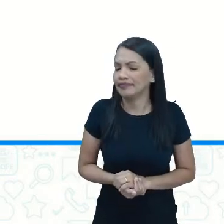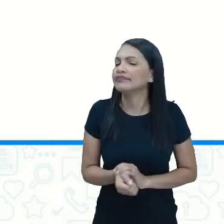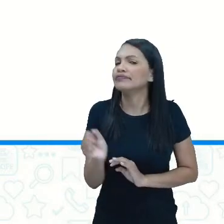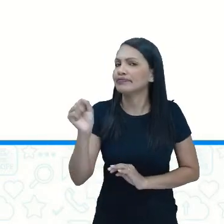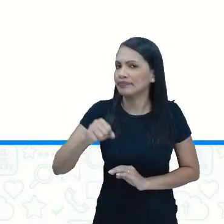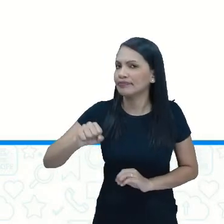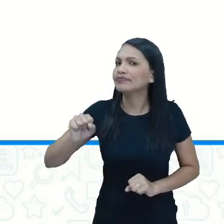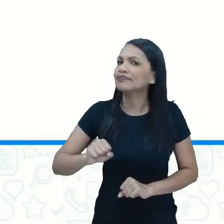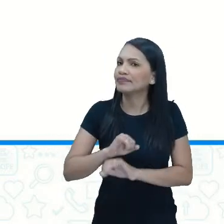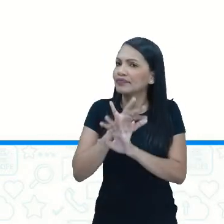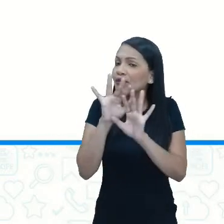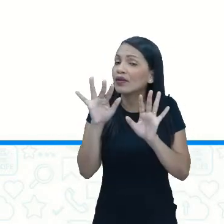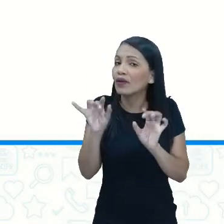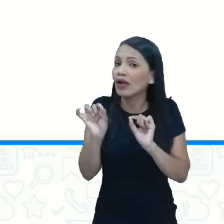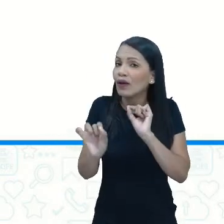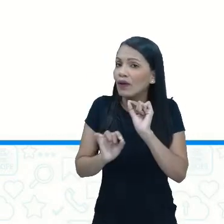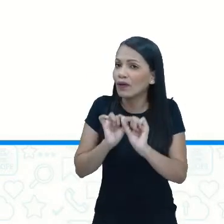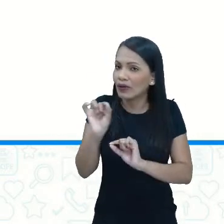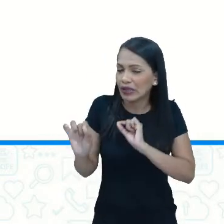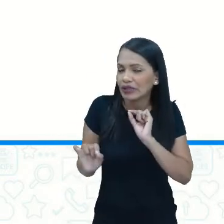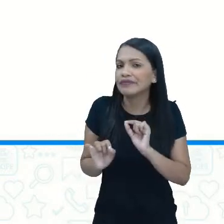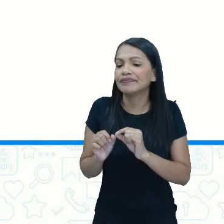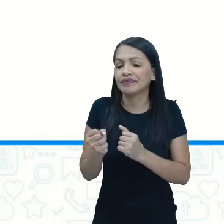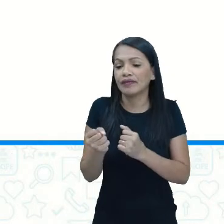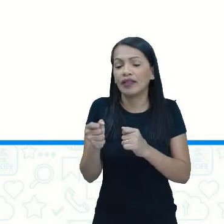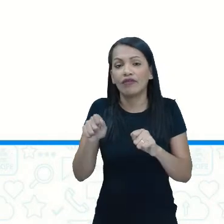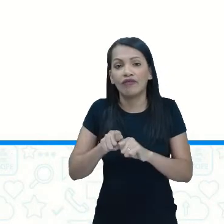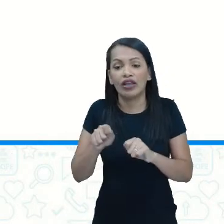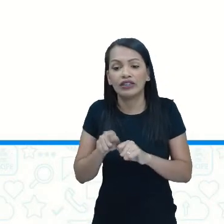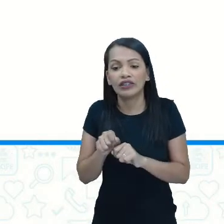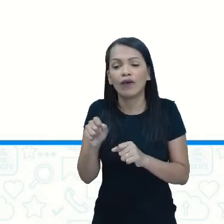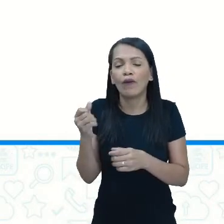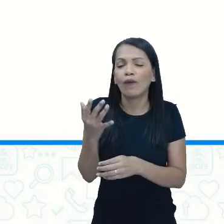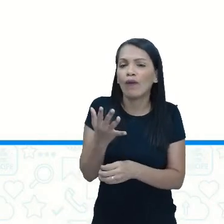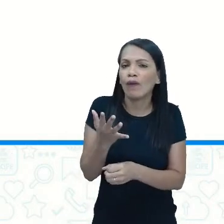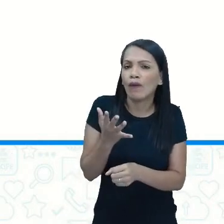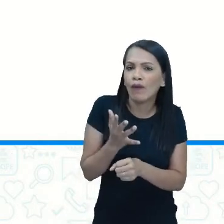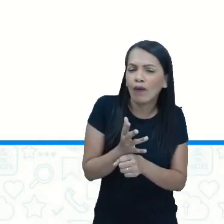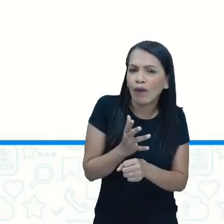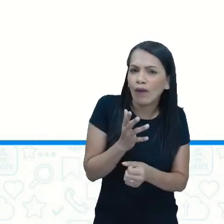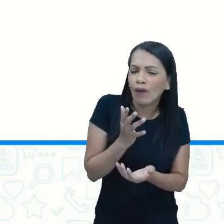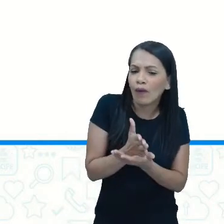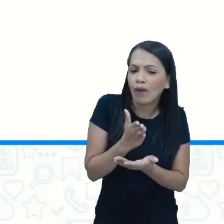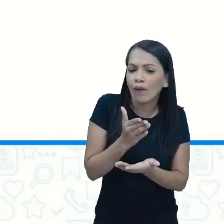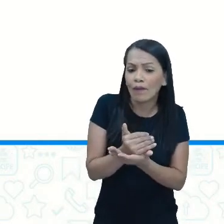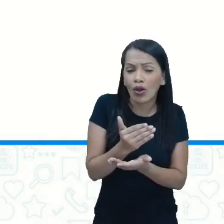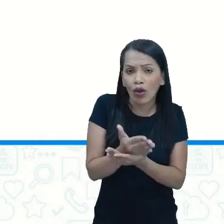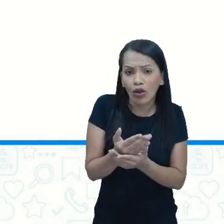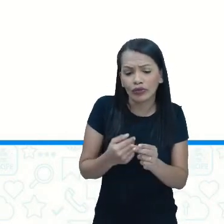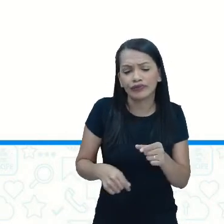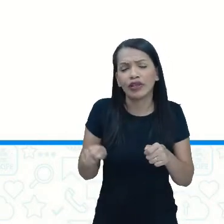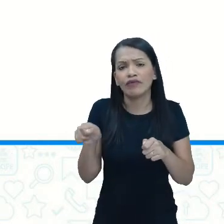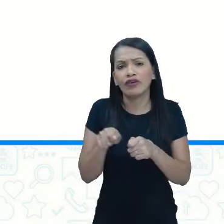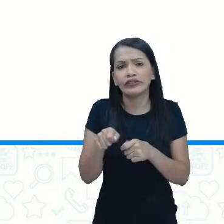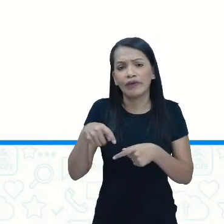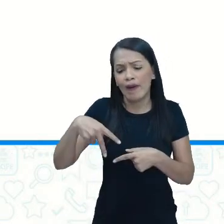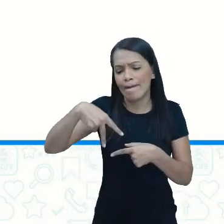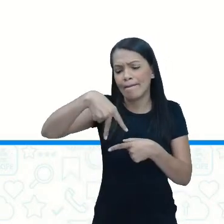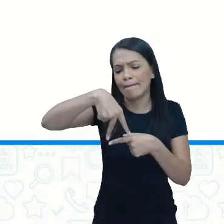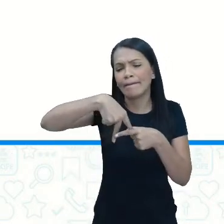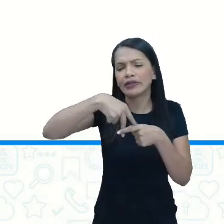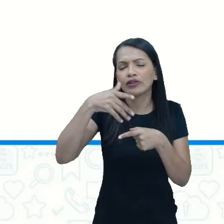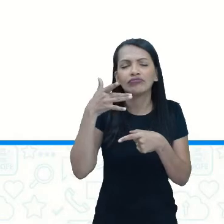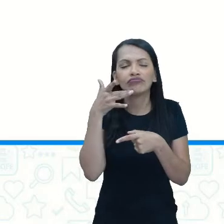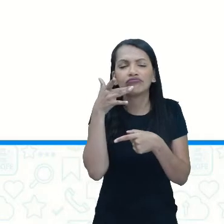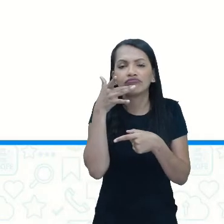receita culinária nos ensina a fazer um bolo, a fazer uma pizza, alguma coisa bem